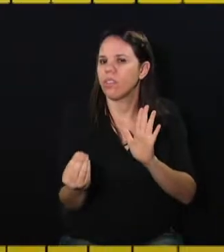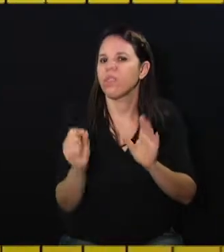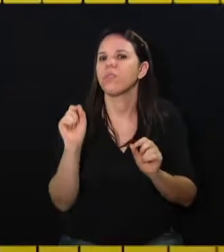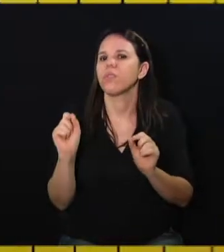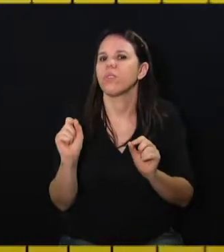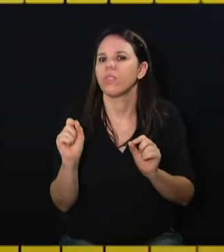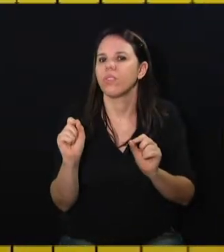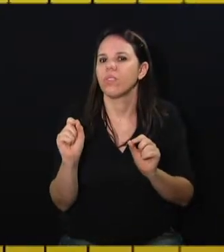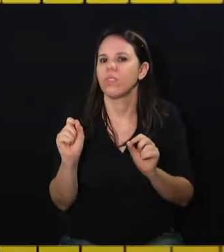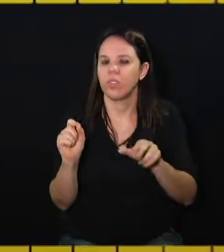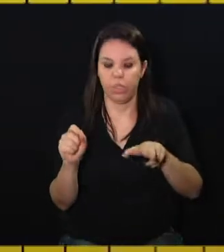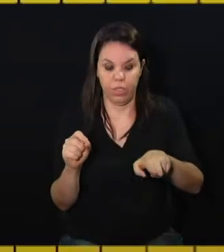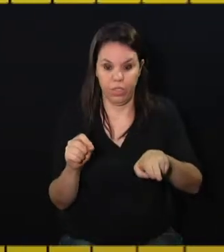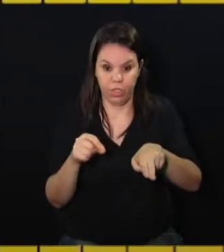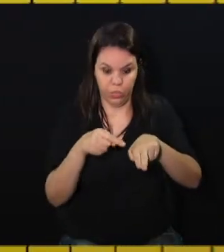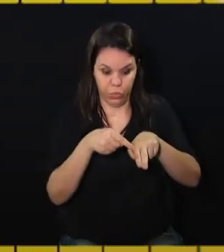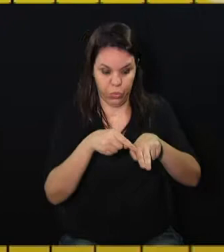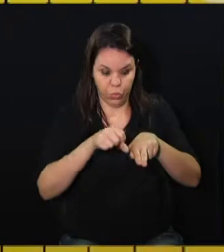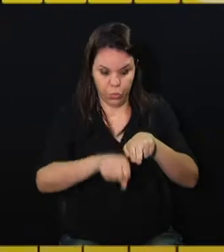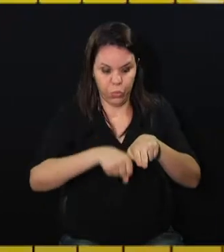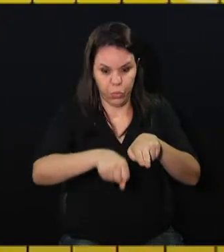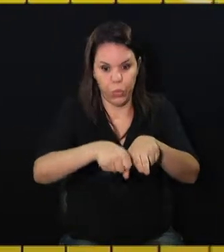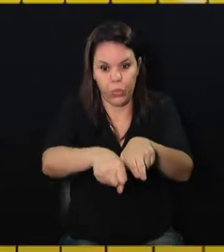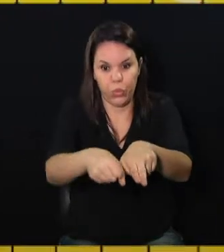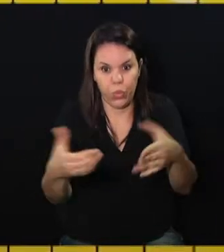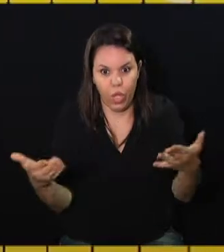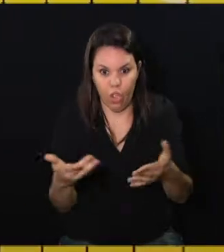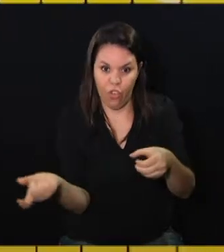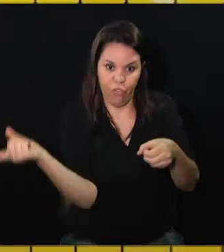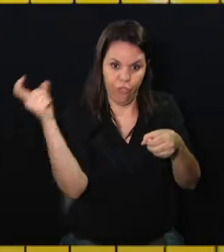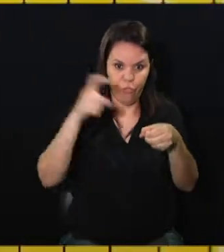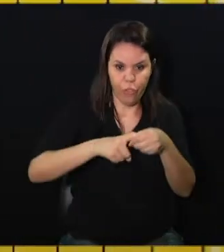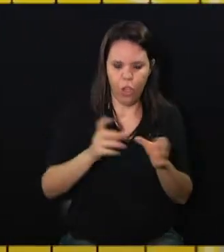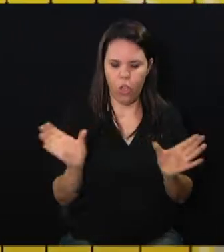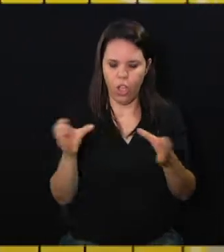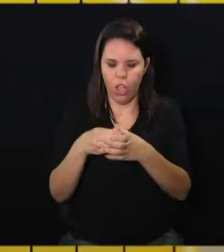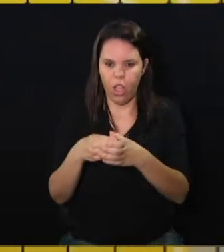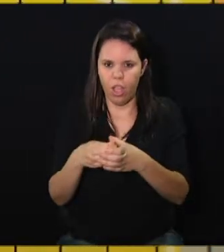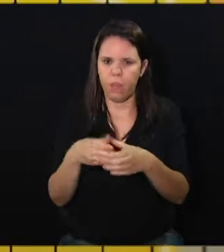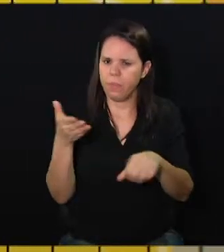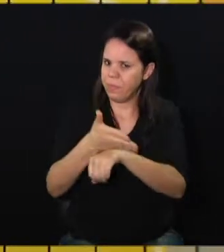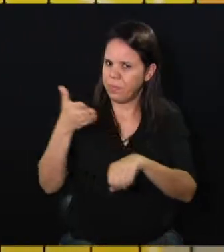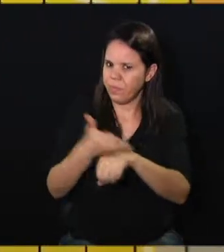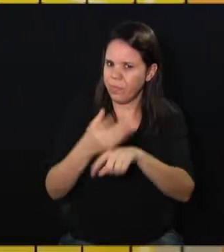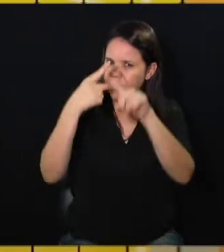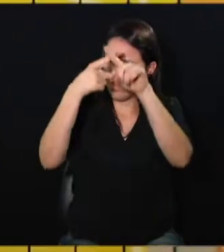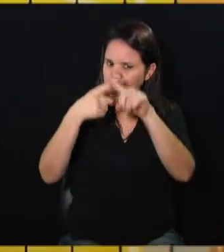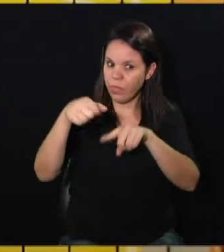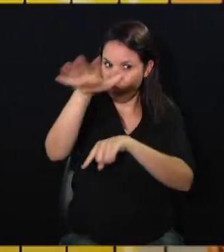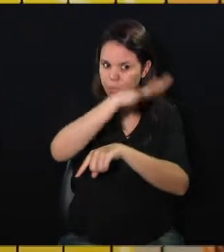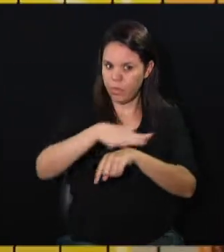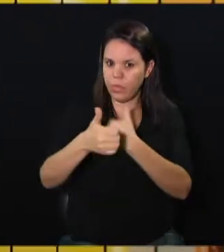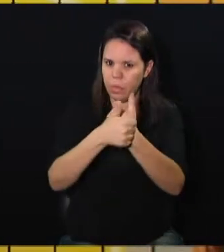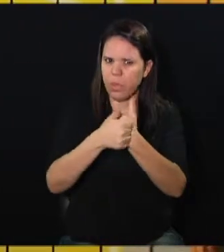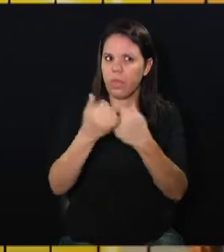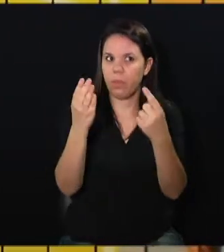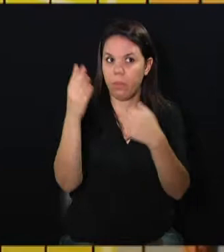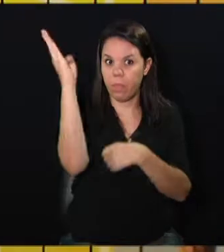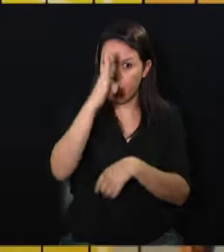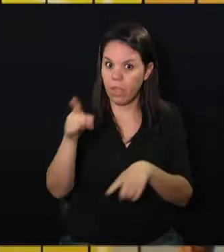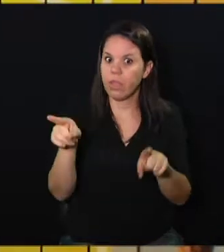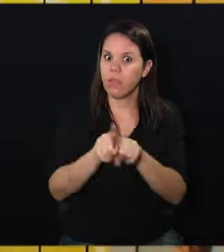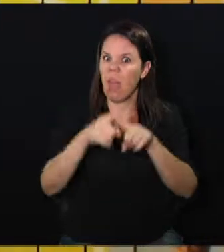O carrinho de rolimã está voltando à moda. Equipes participam de torneios regionais e nacionais, além